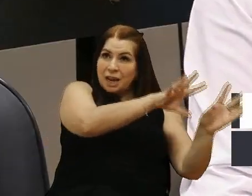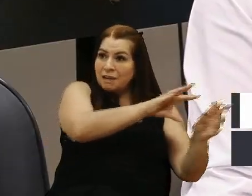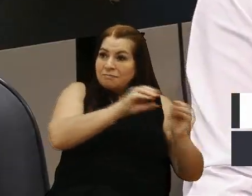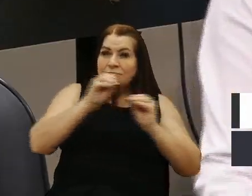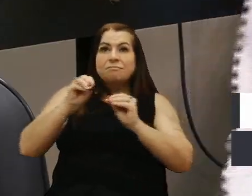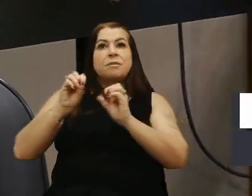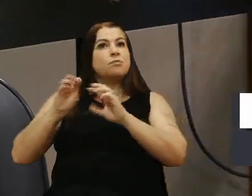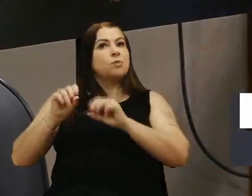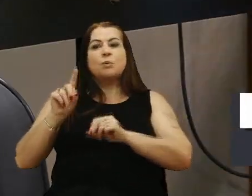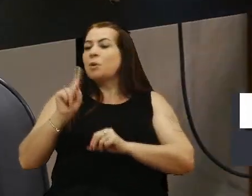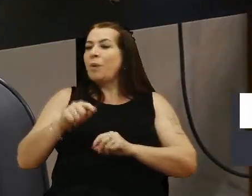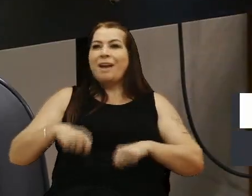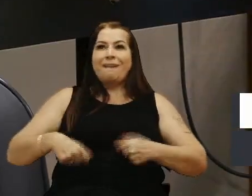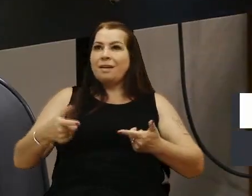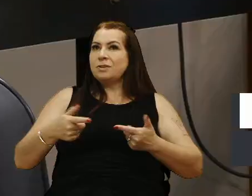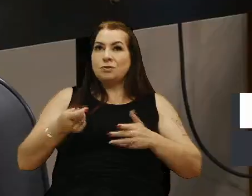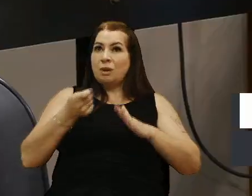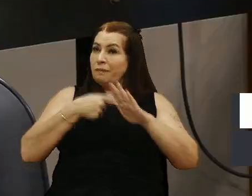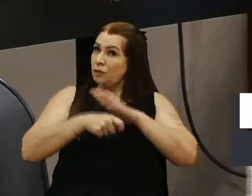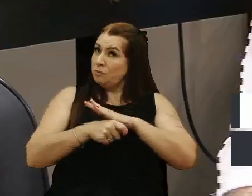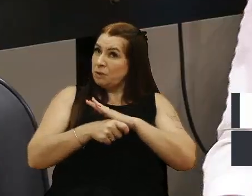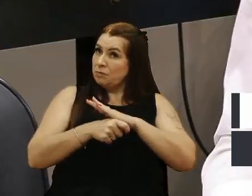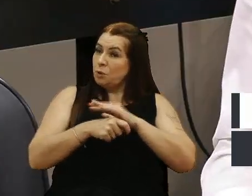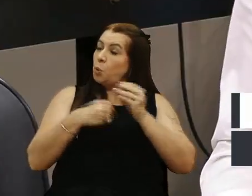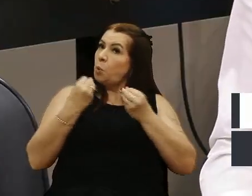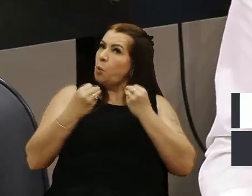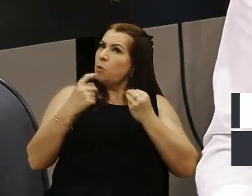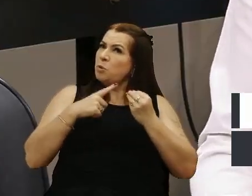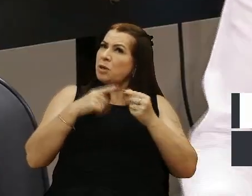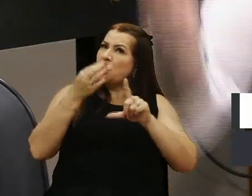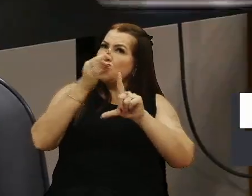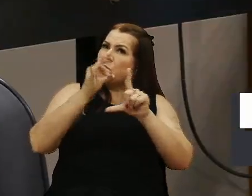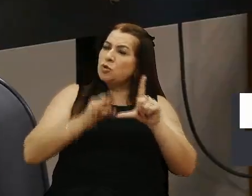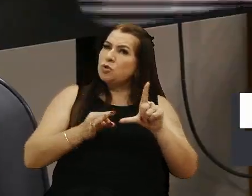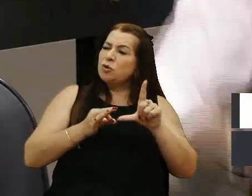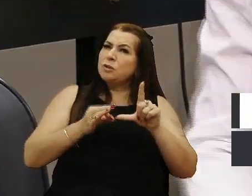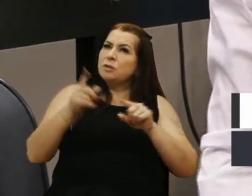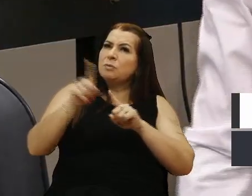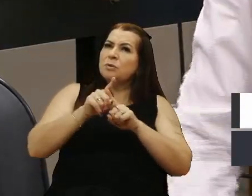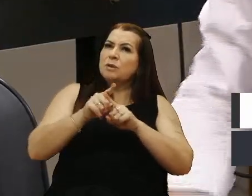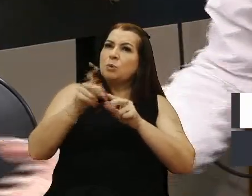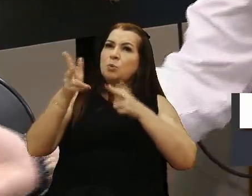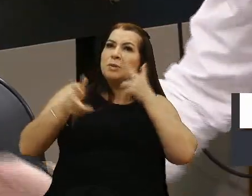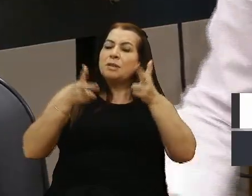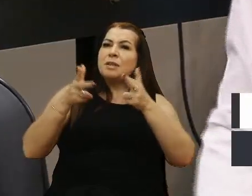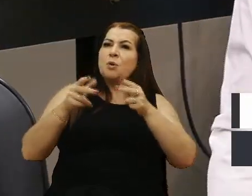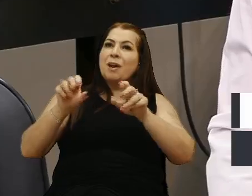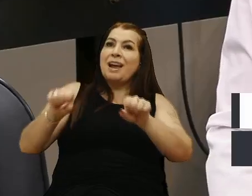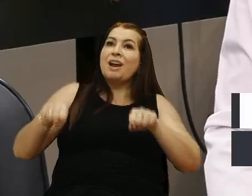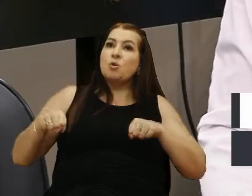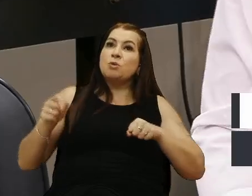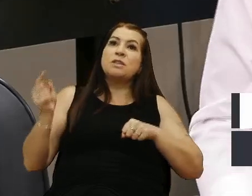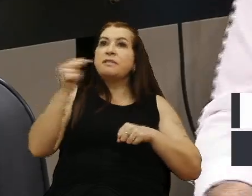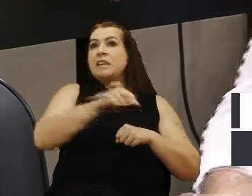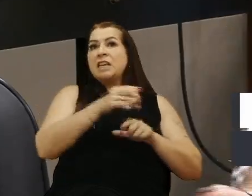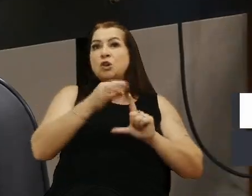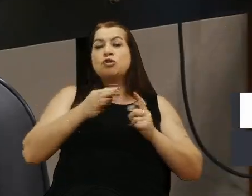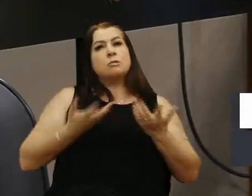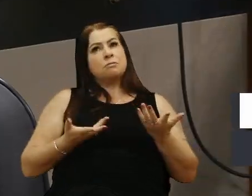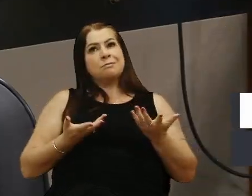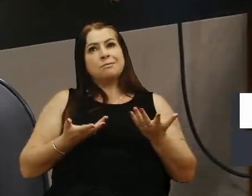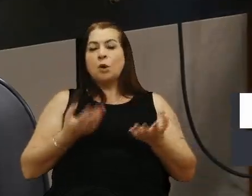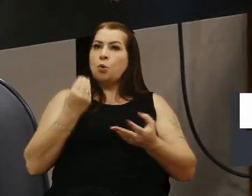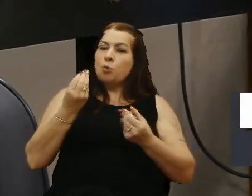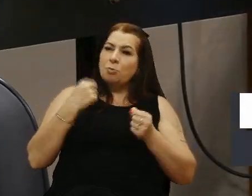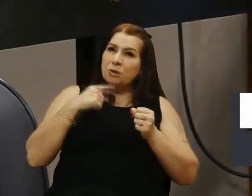educação, não é gasto, é investimento. Como que vocês têm logística para buscar um vagão velho em Canoas e conseguiram bolar essa logística? Como que